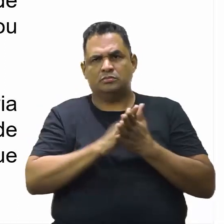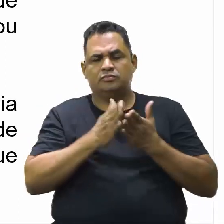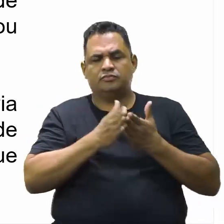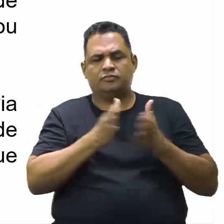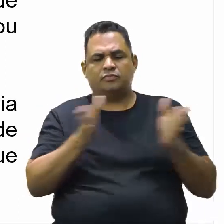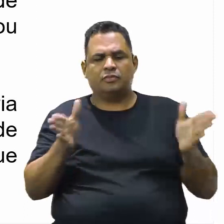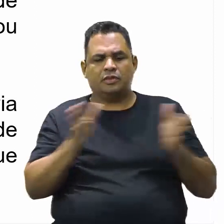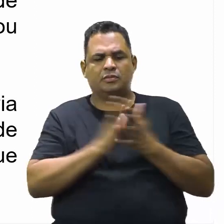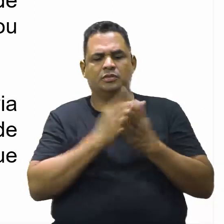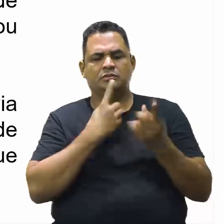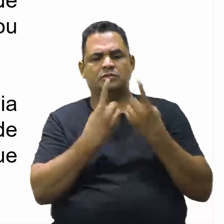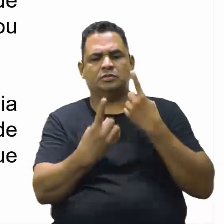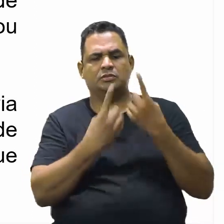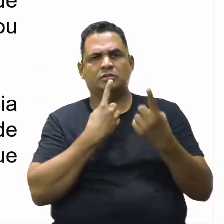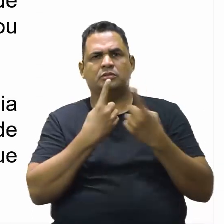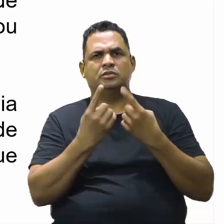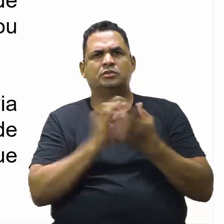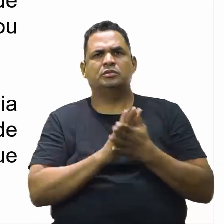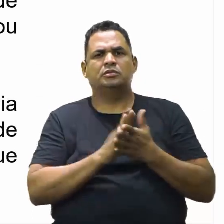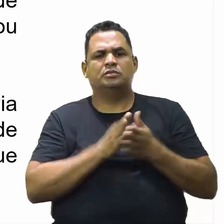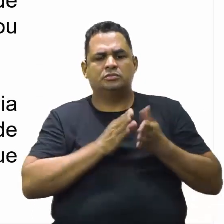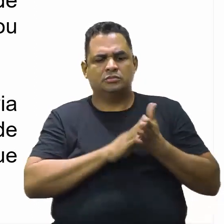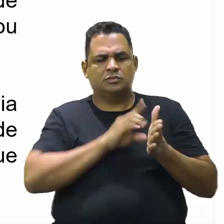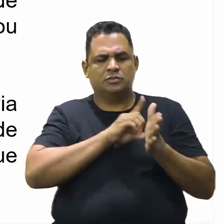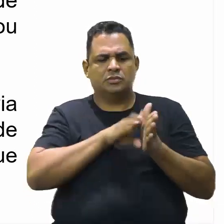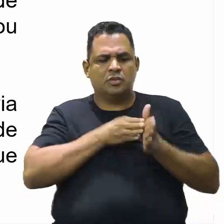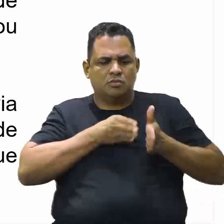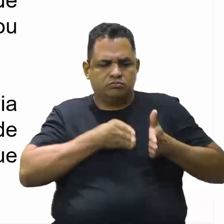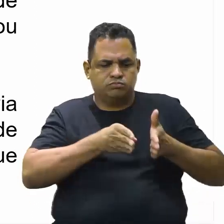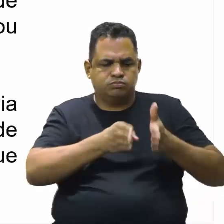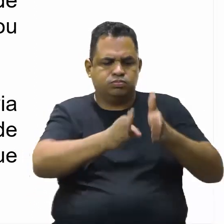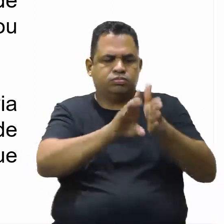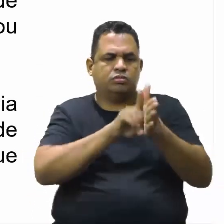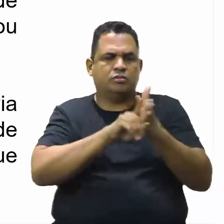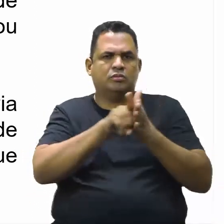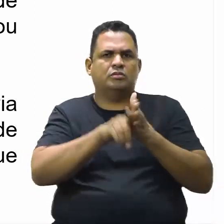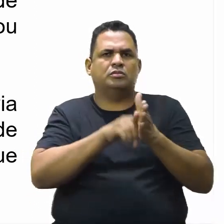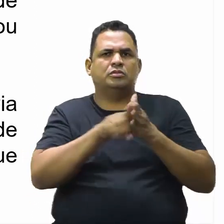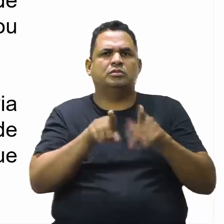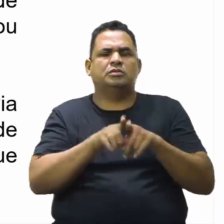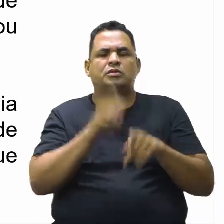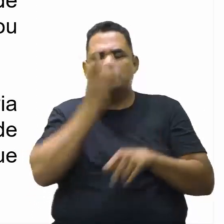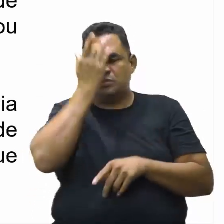abertura de rodovias, de ferrovias no período, que